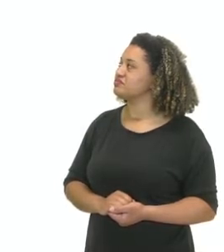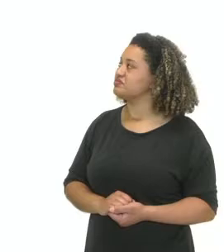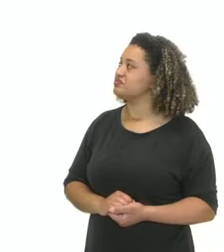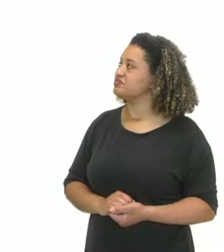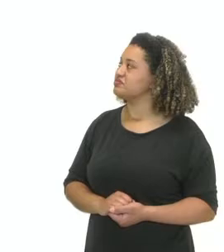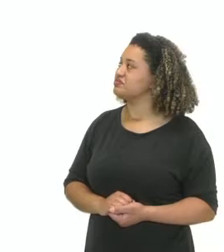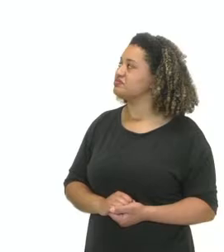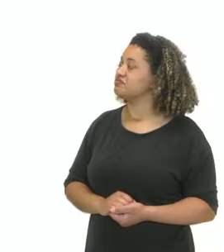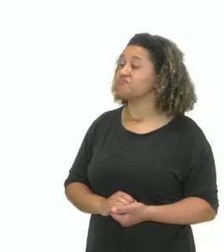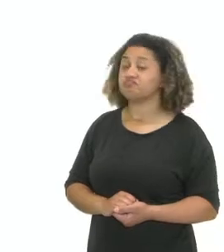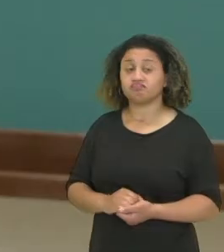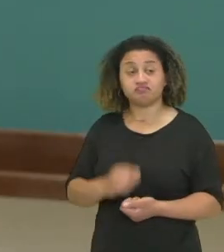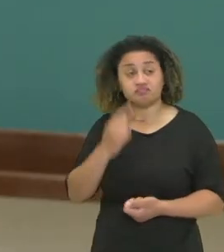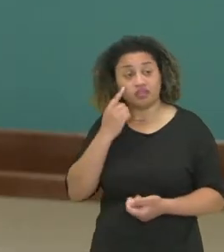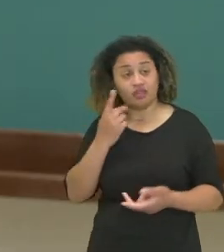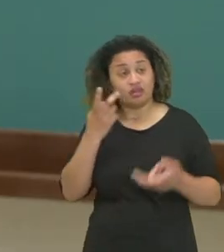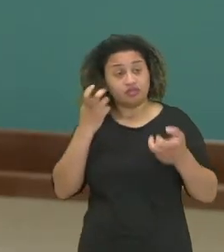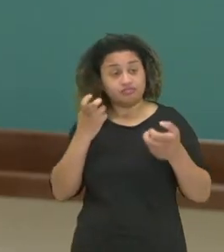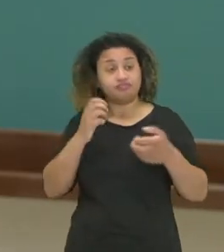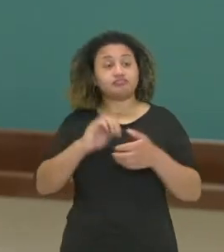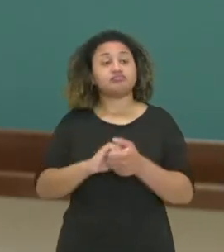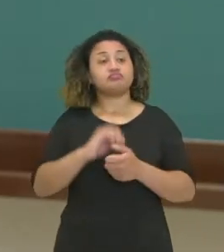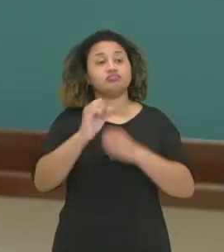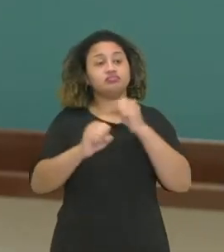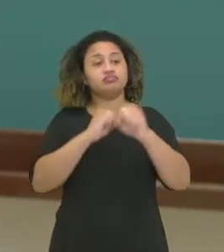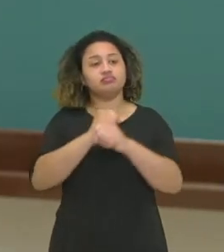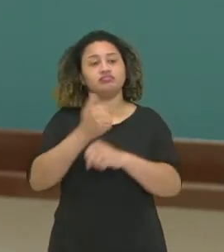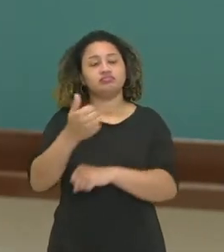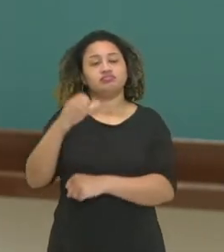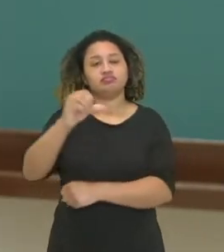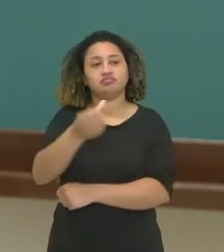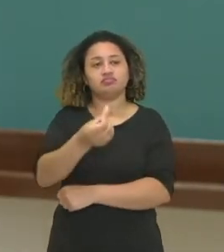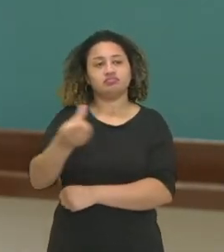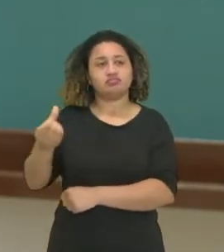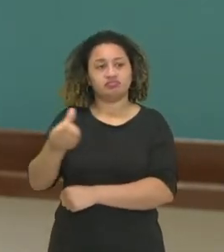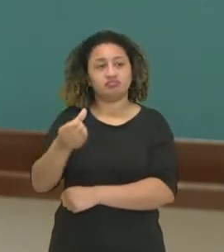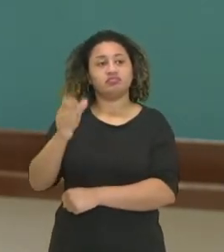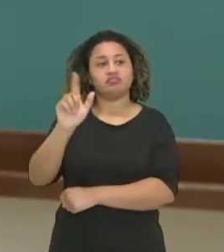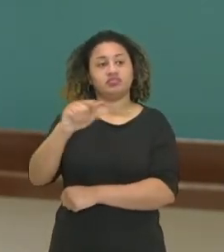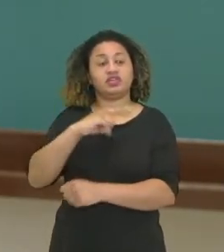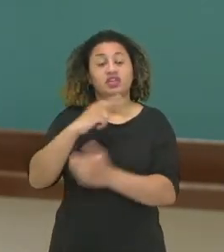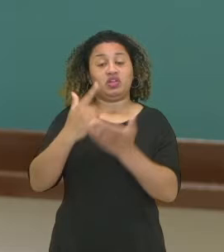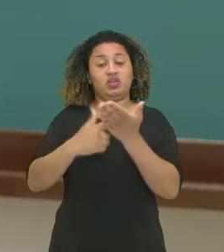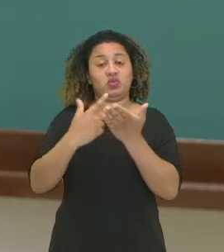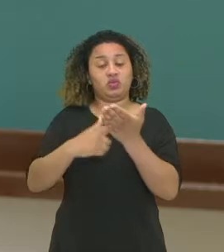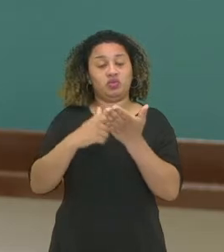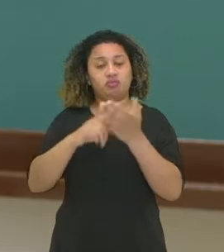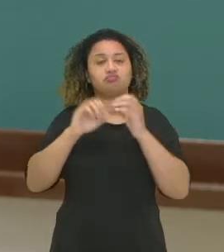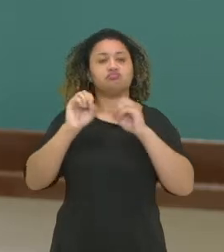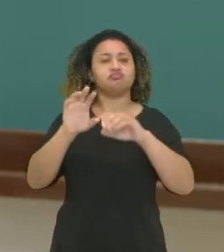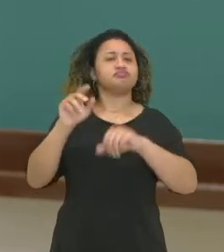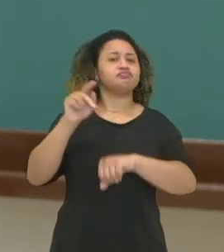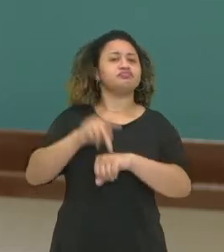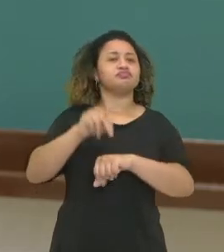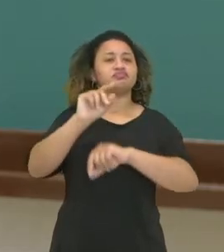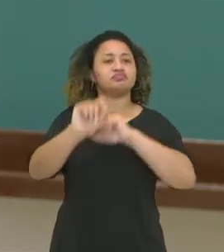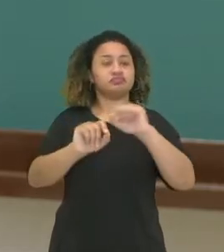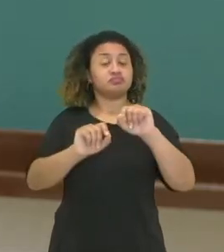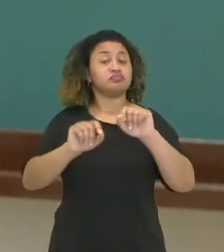Balão. Então, em 1966, este é o poema está no livro Educação pela Pedra, o Tecendo